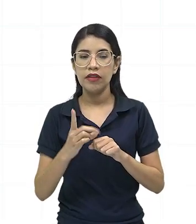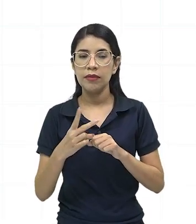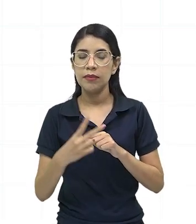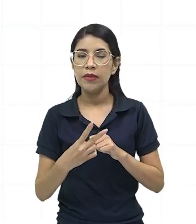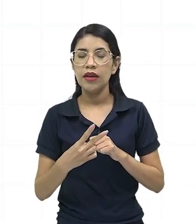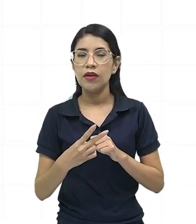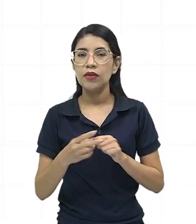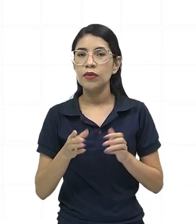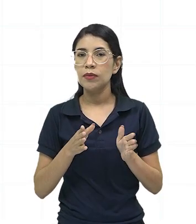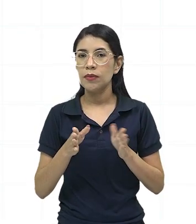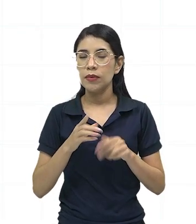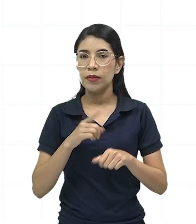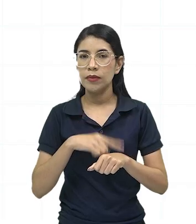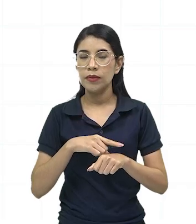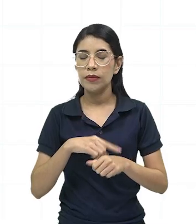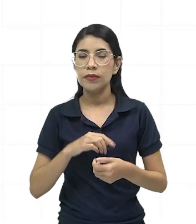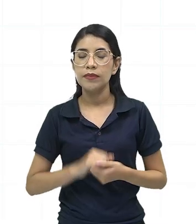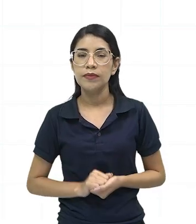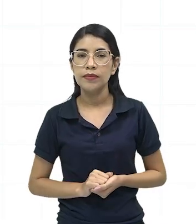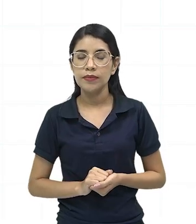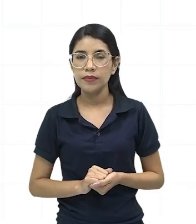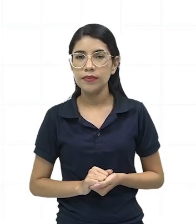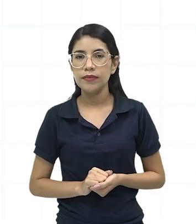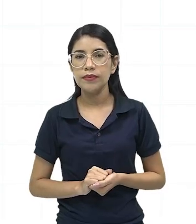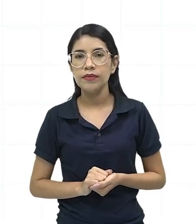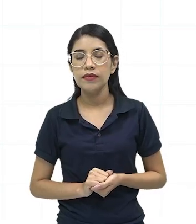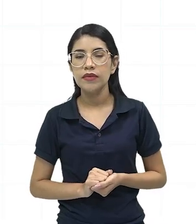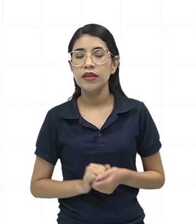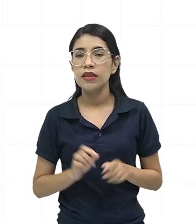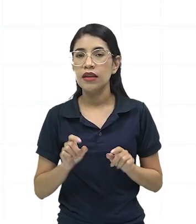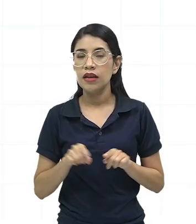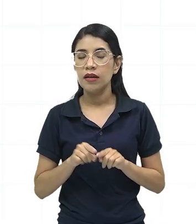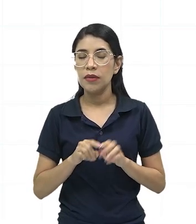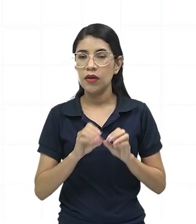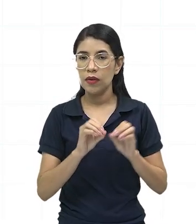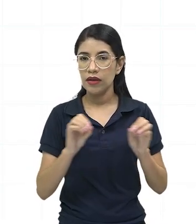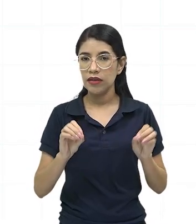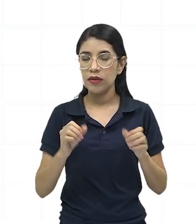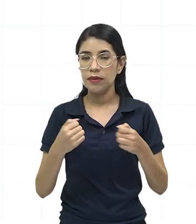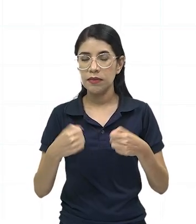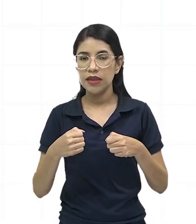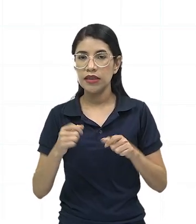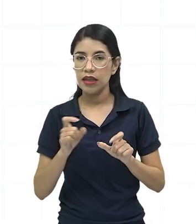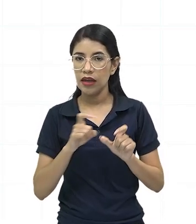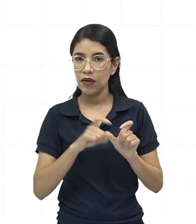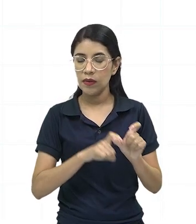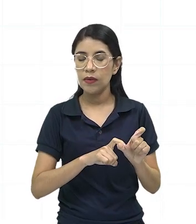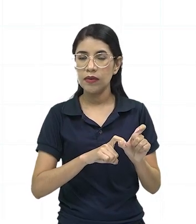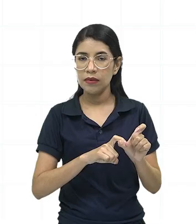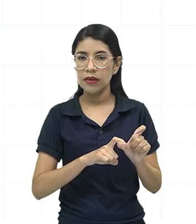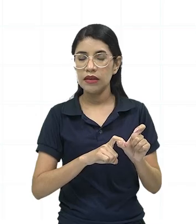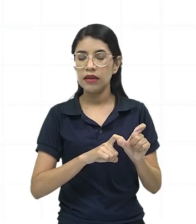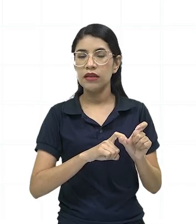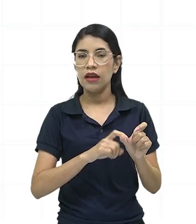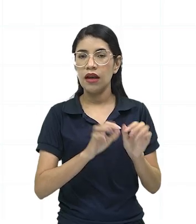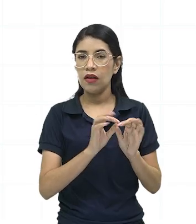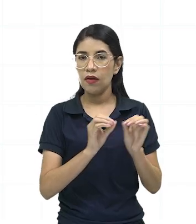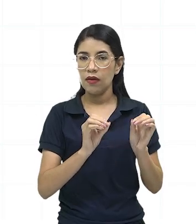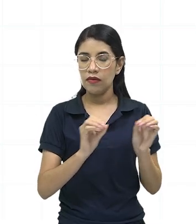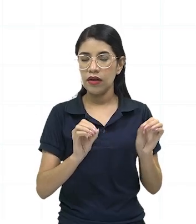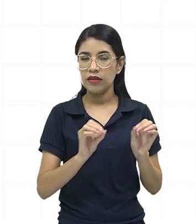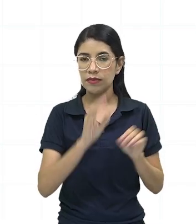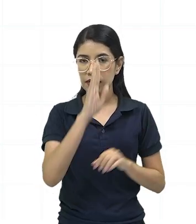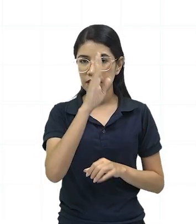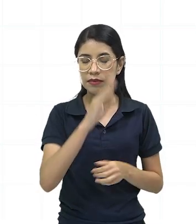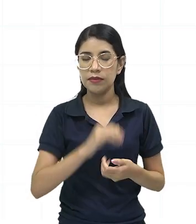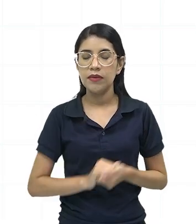estão ali junto das orações subordinadas, orações que são dependentes das orações principais. Elas são adverbiais